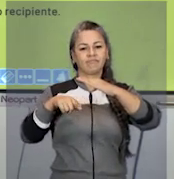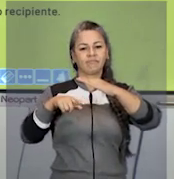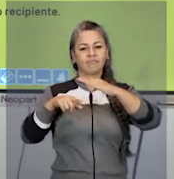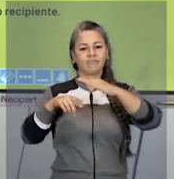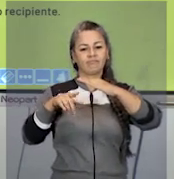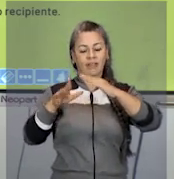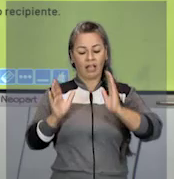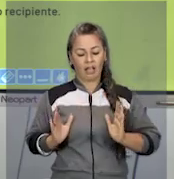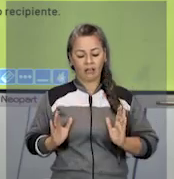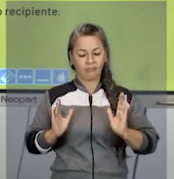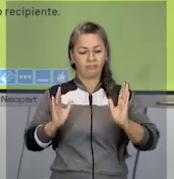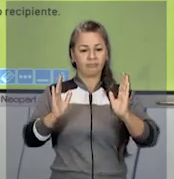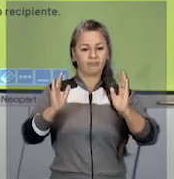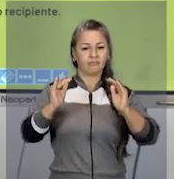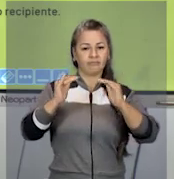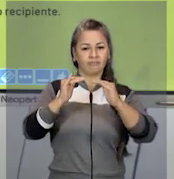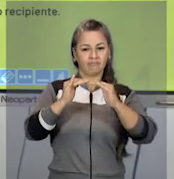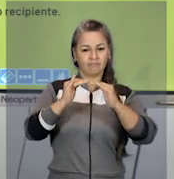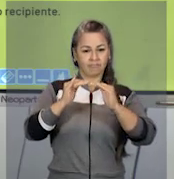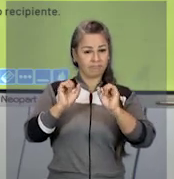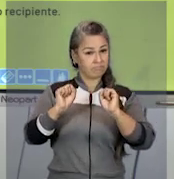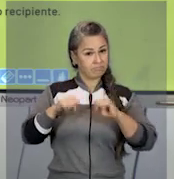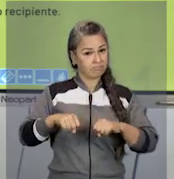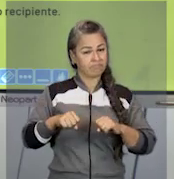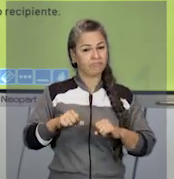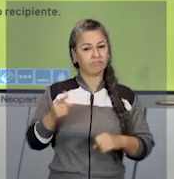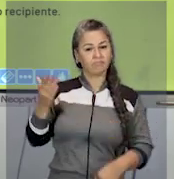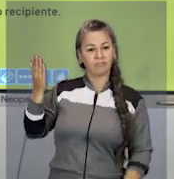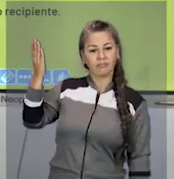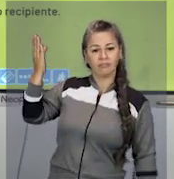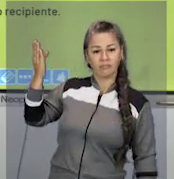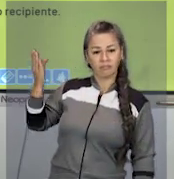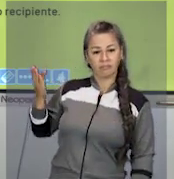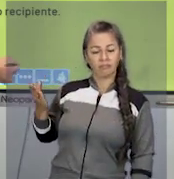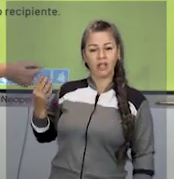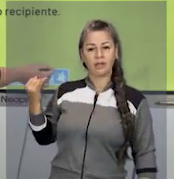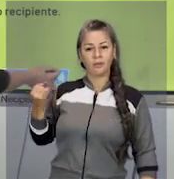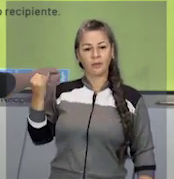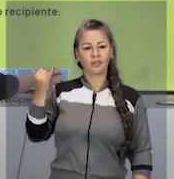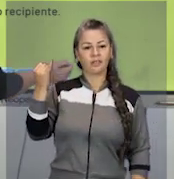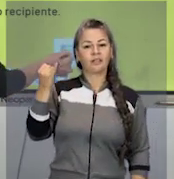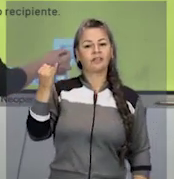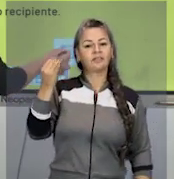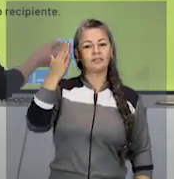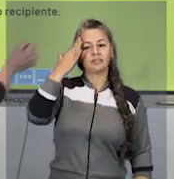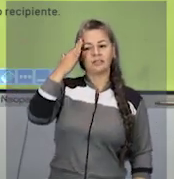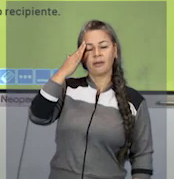doar de si, certo? Então, todas essas coisas serão relevantes nesse momento.